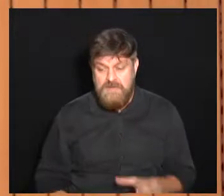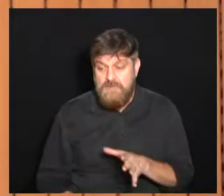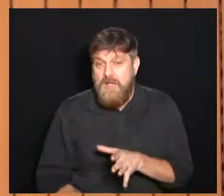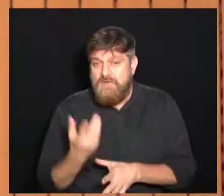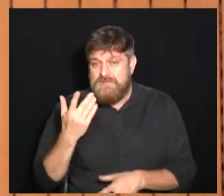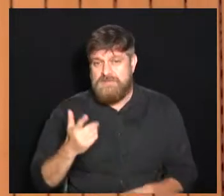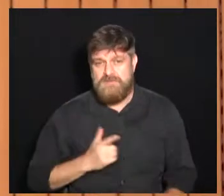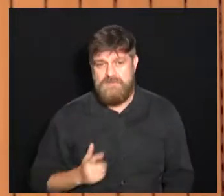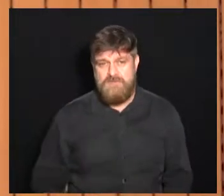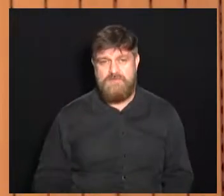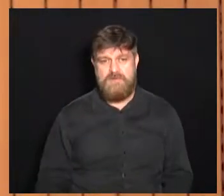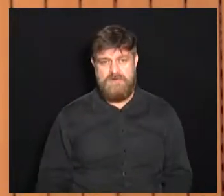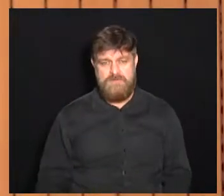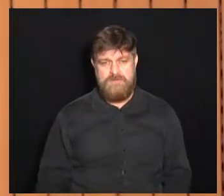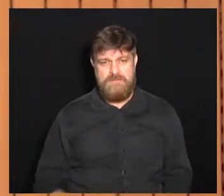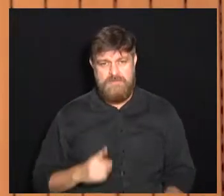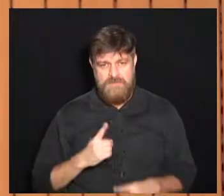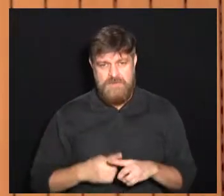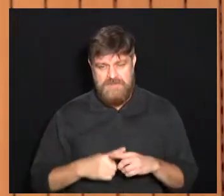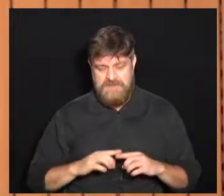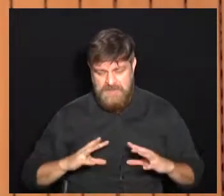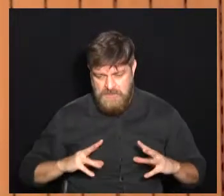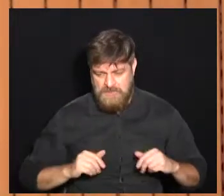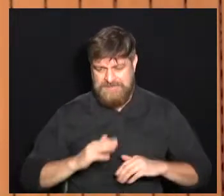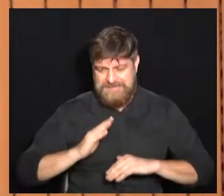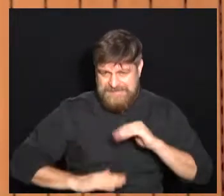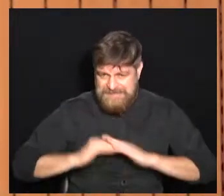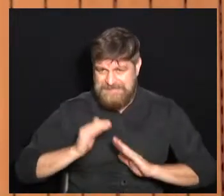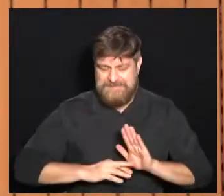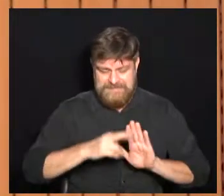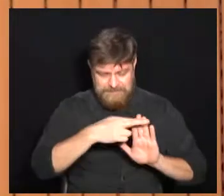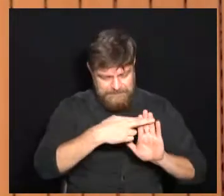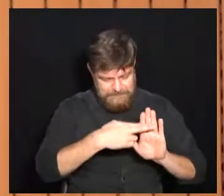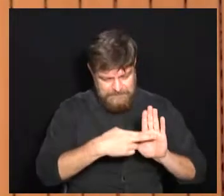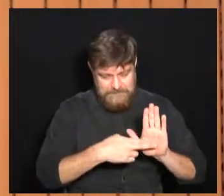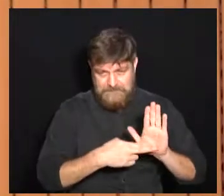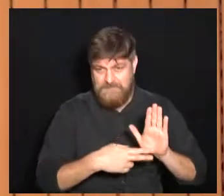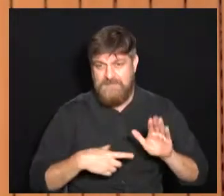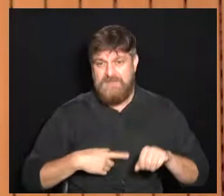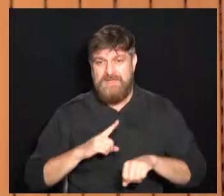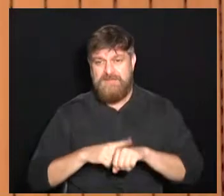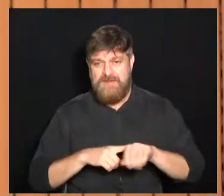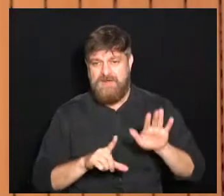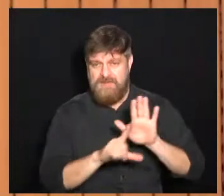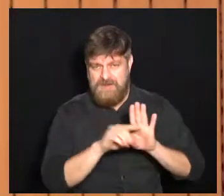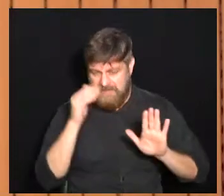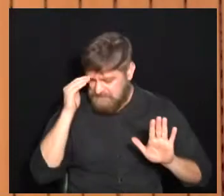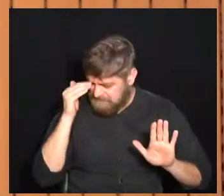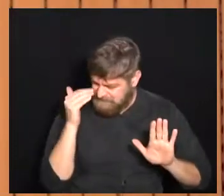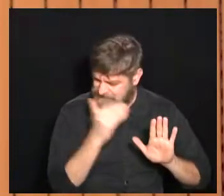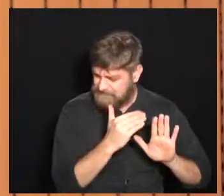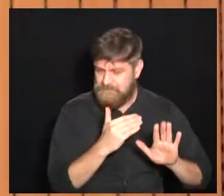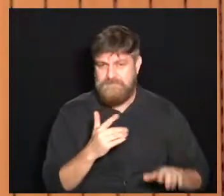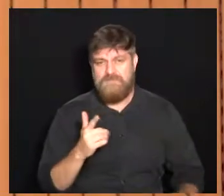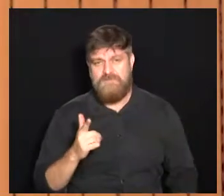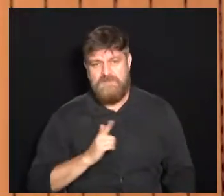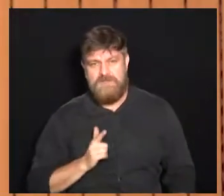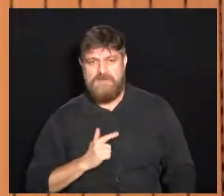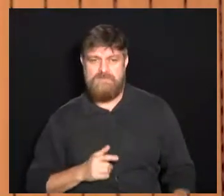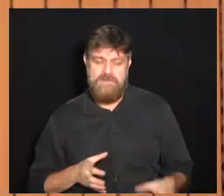Então, houve, porque todos os procedimentos seguiram prazos de lei, né,